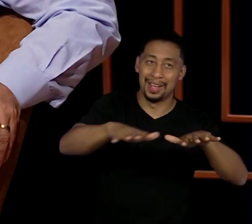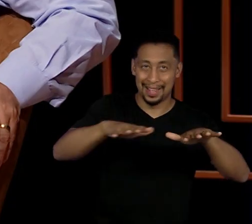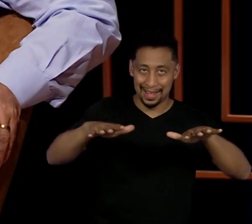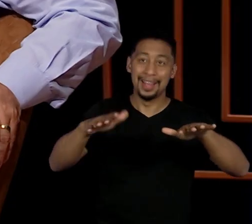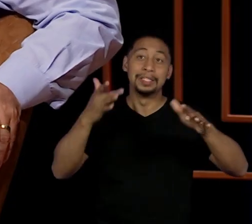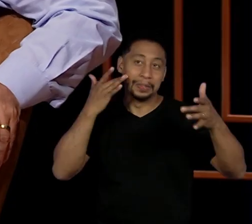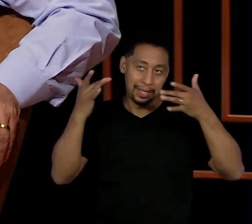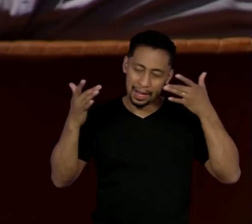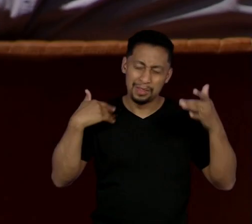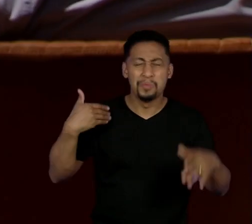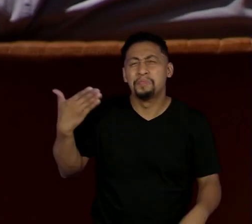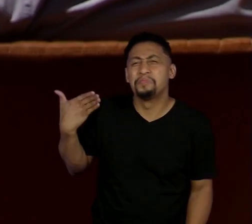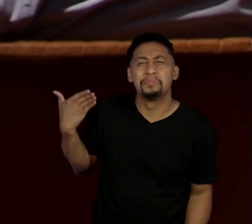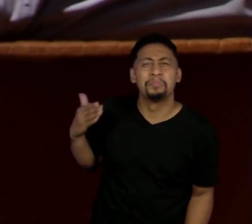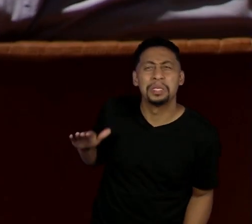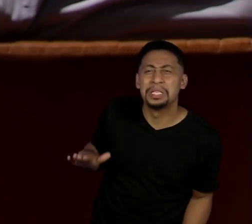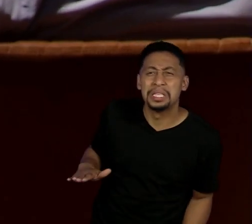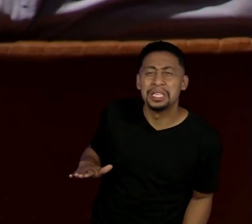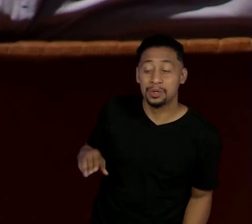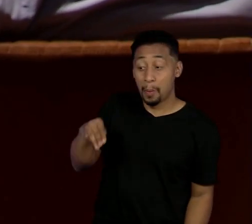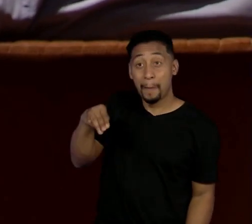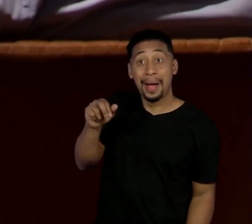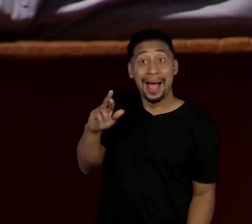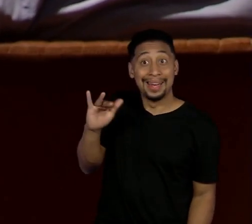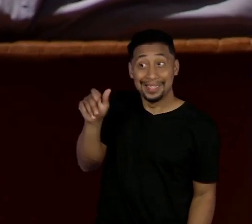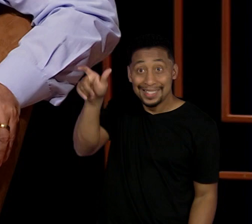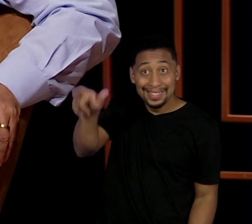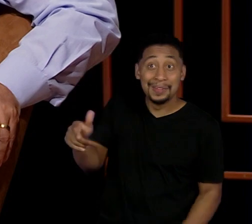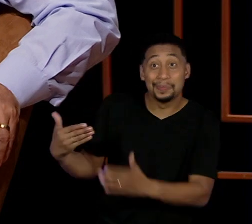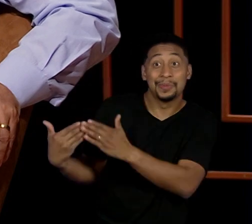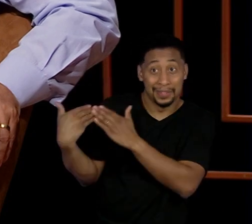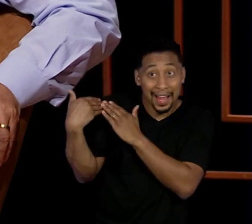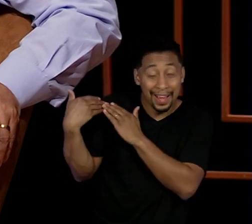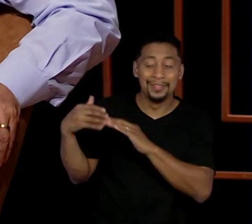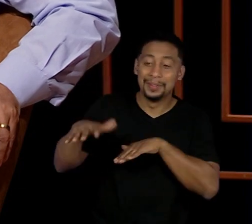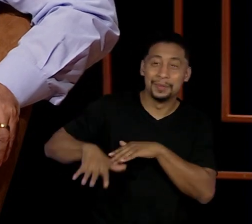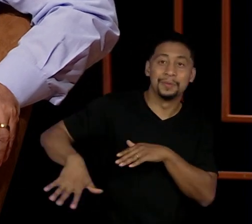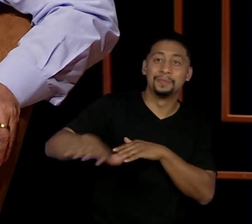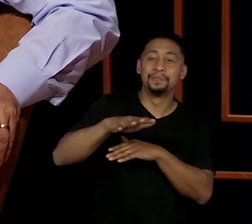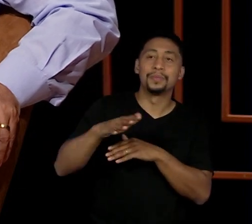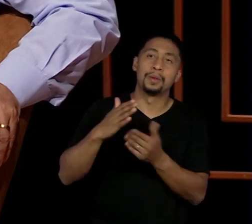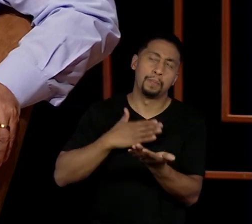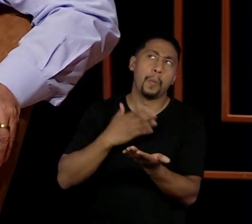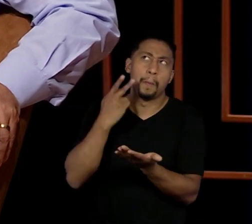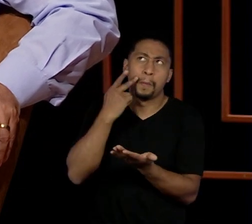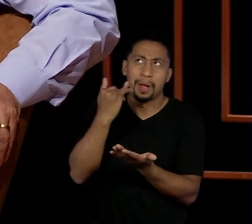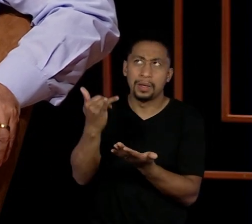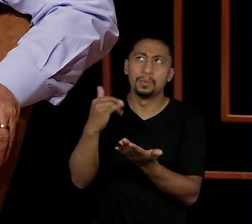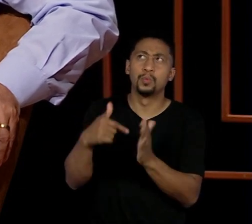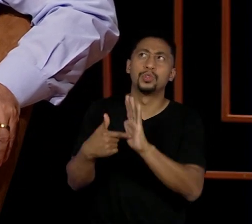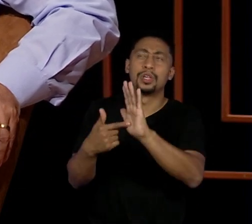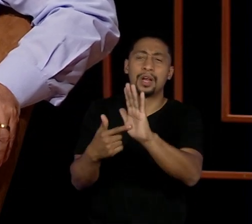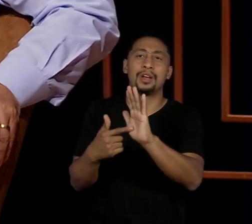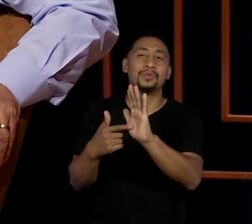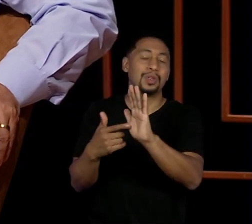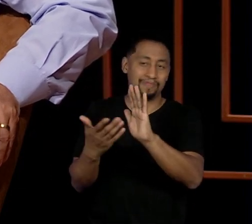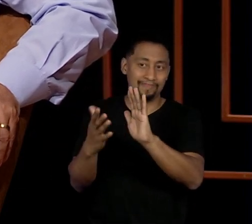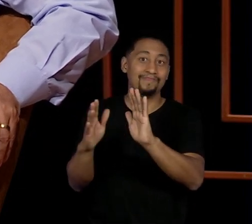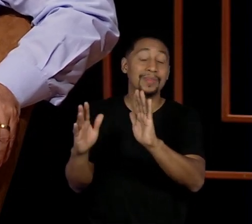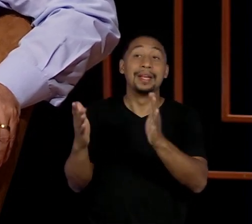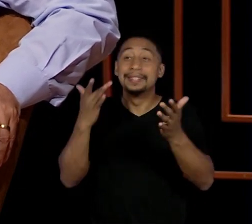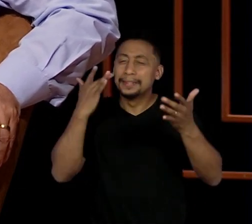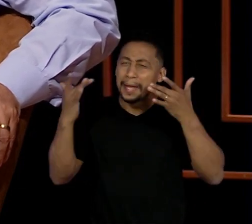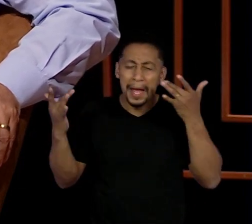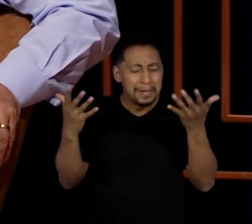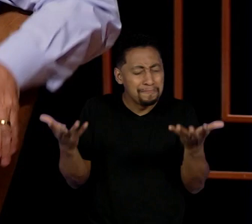pequenininho muita coisa. Meu pai chegava a me dizer, quando era vivo, que eu, Tribobó City, que é um texto da Maria Clara, que é